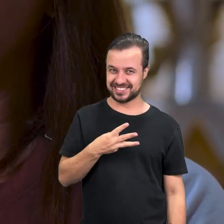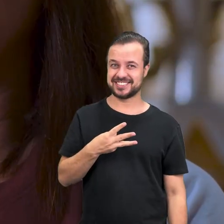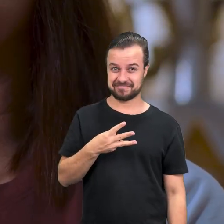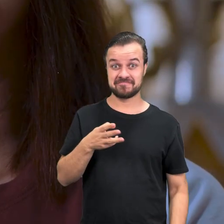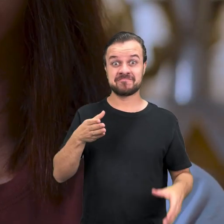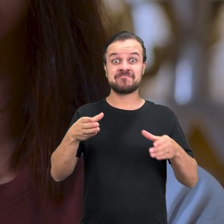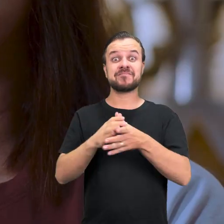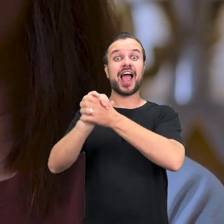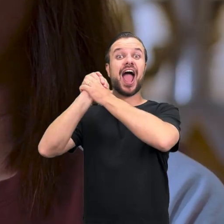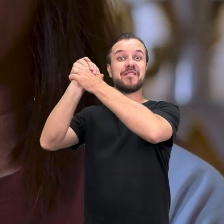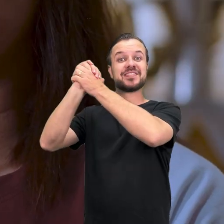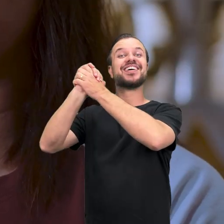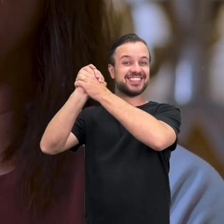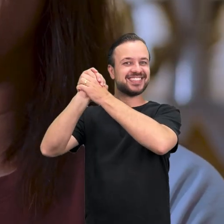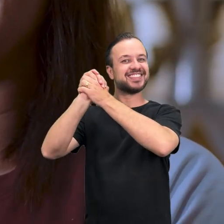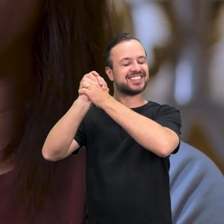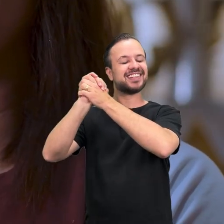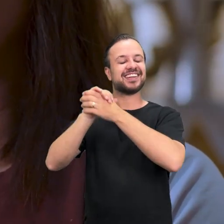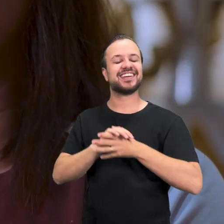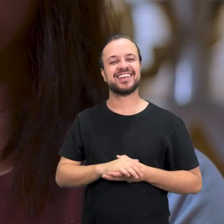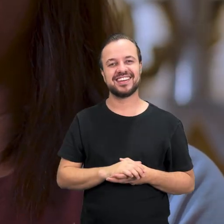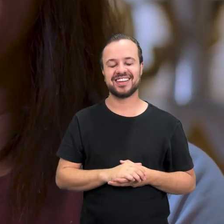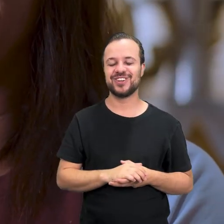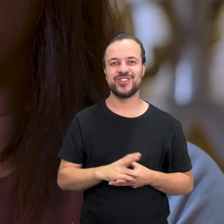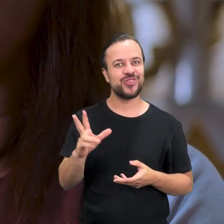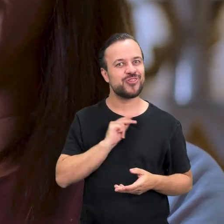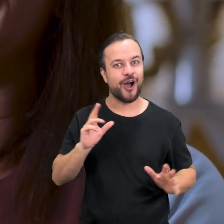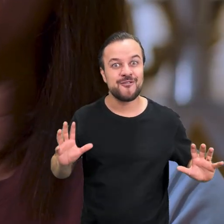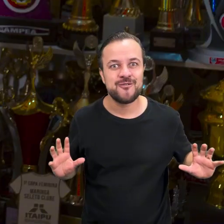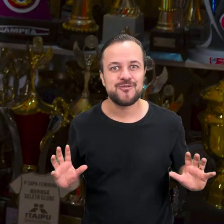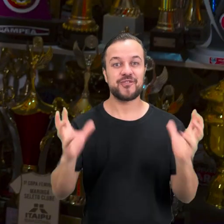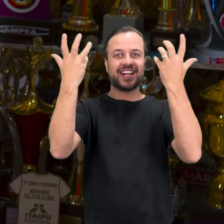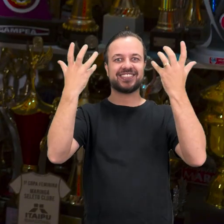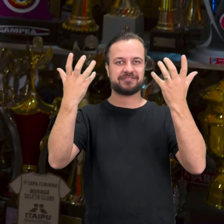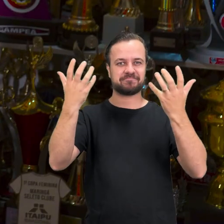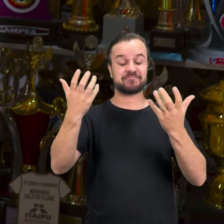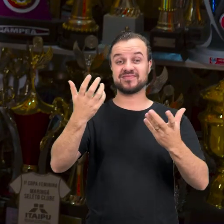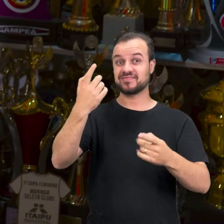do Seleto foi campeão dos Jogos Abertos. E assim, foi uma festa dobrada, porque